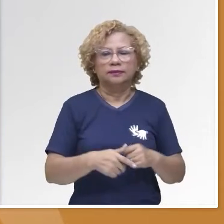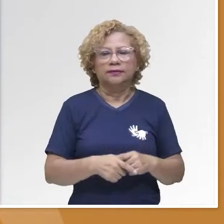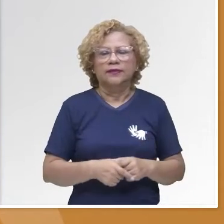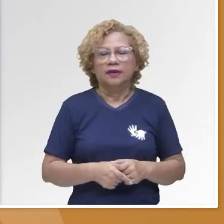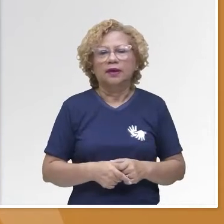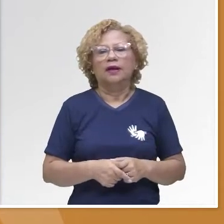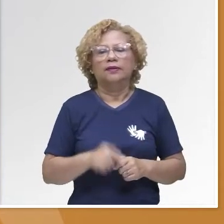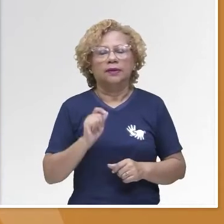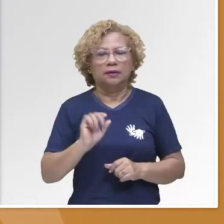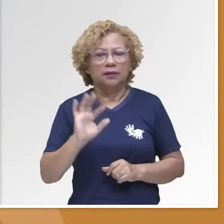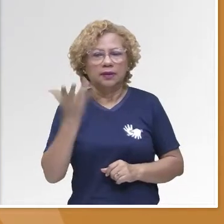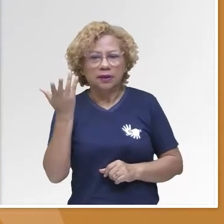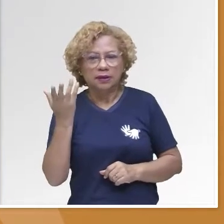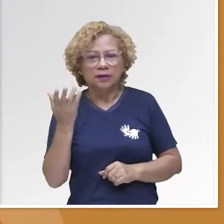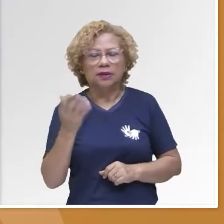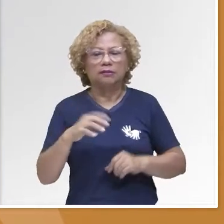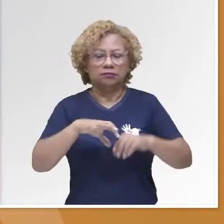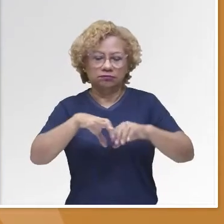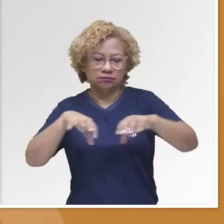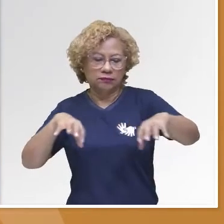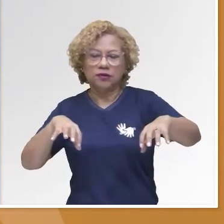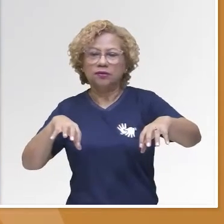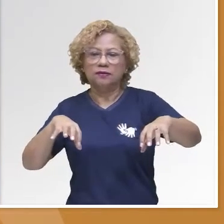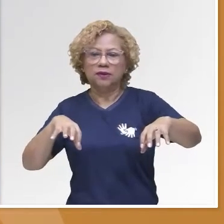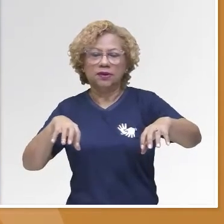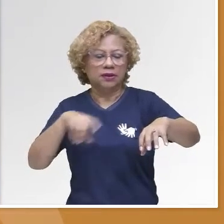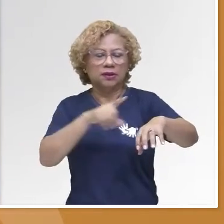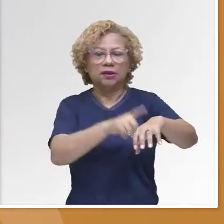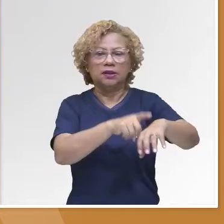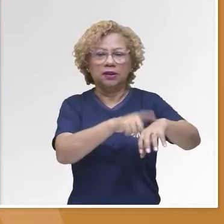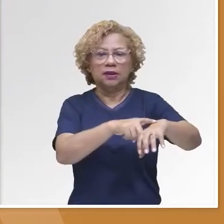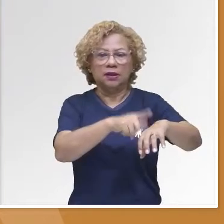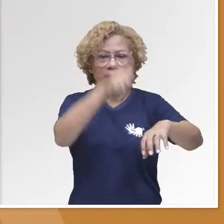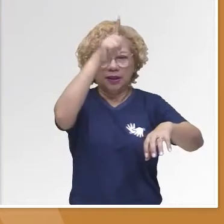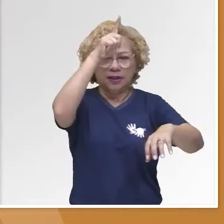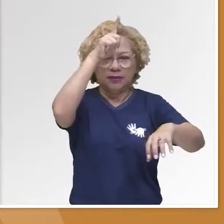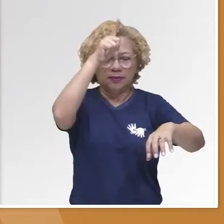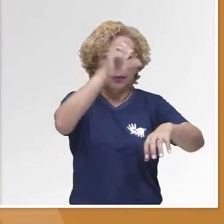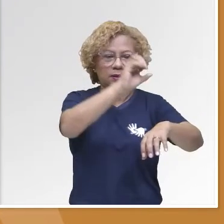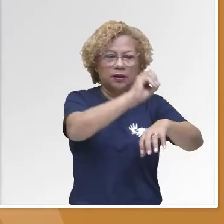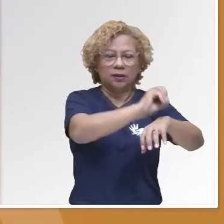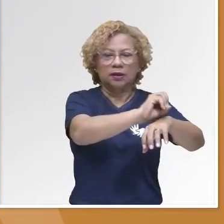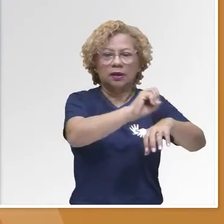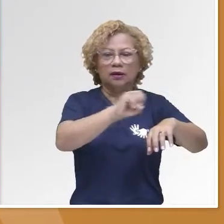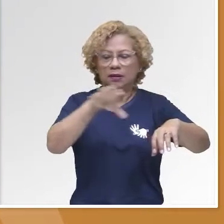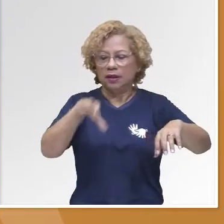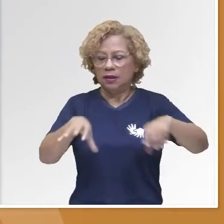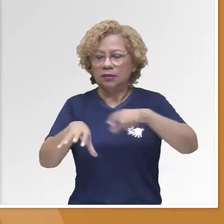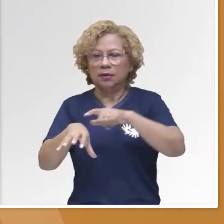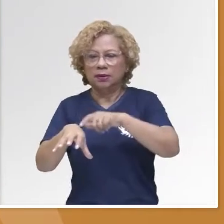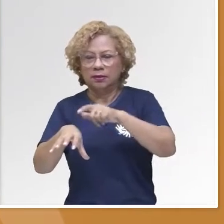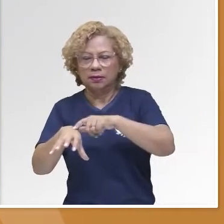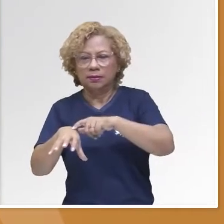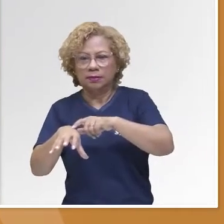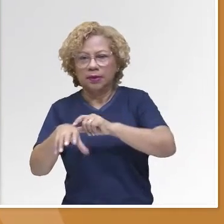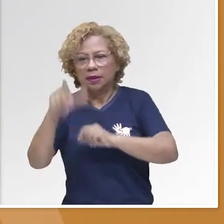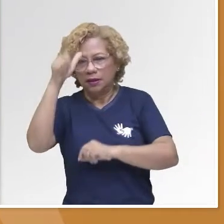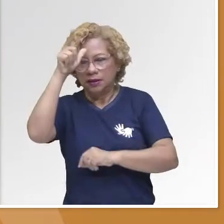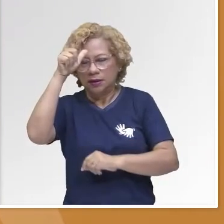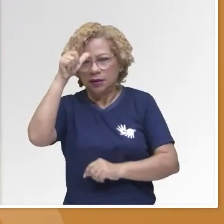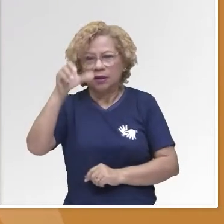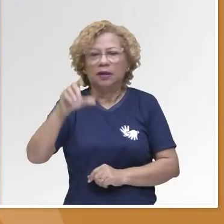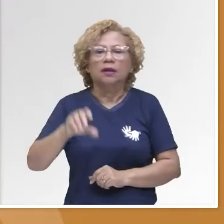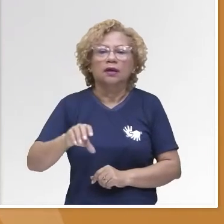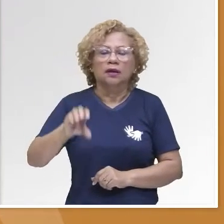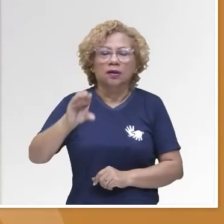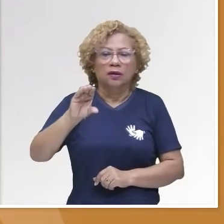em Alemanha Oriental, Alemanha Ocidental, o Muro de Berlim dividindo, a Cortina de Ferro dividindo. Então, a gente observa que esse